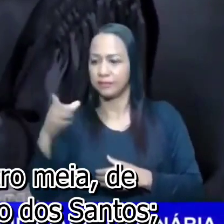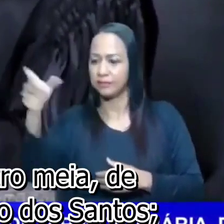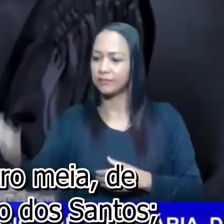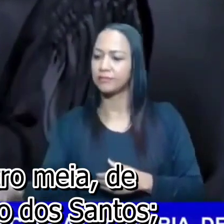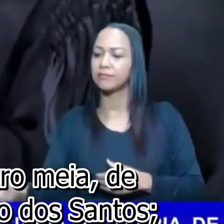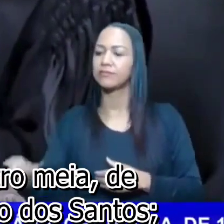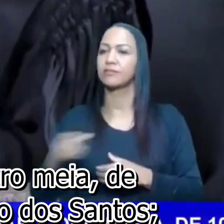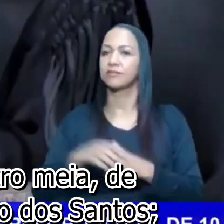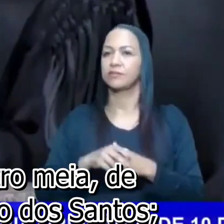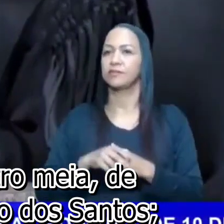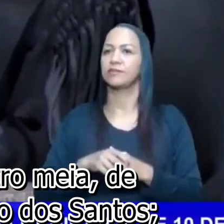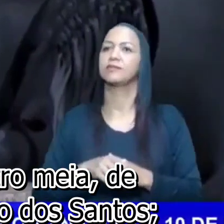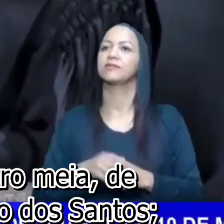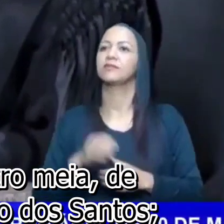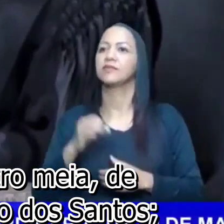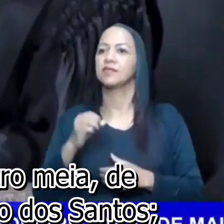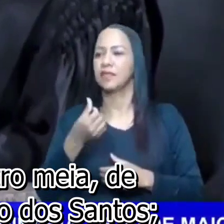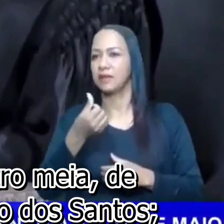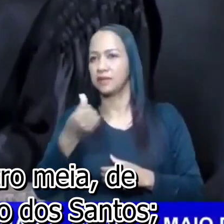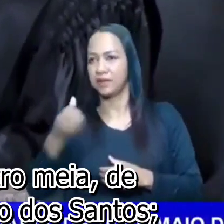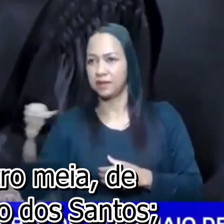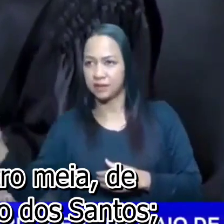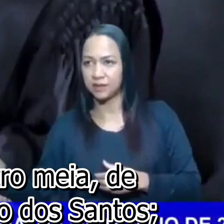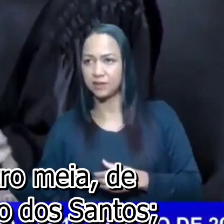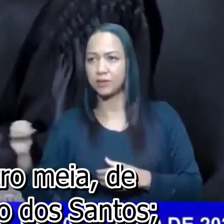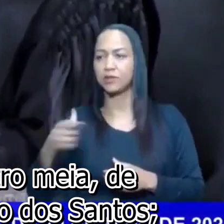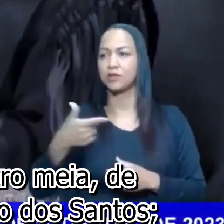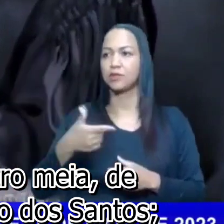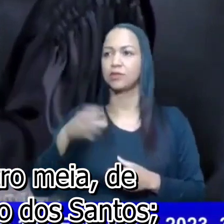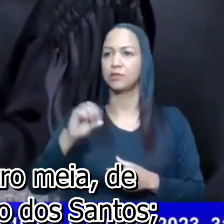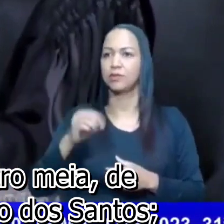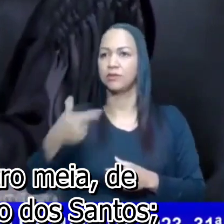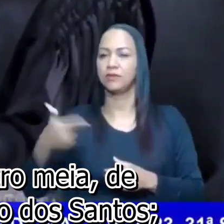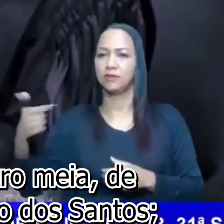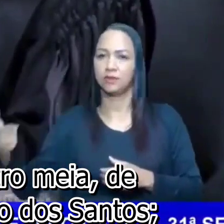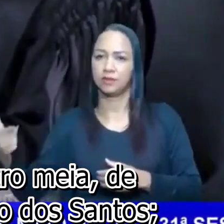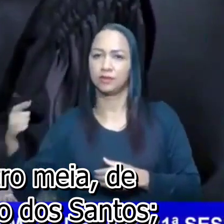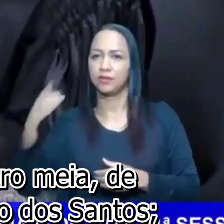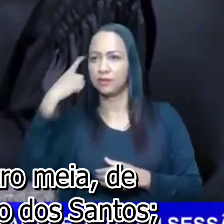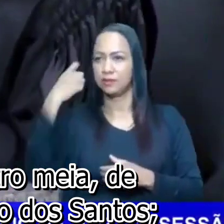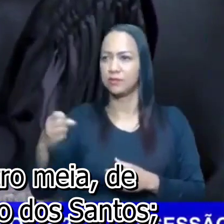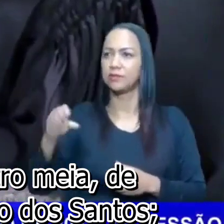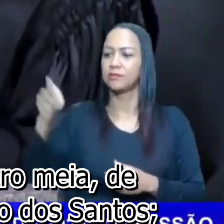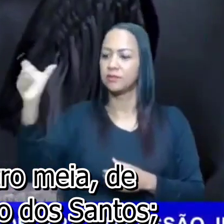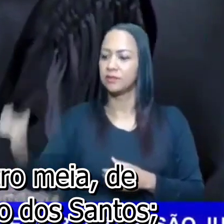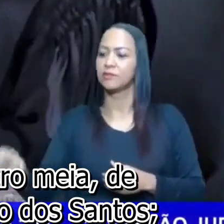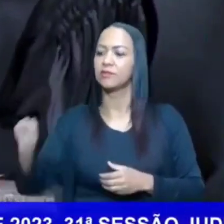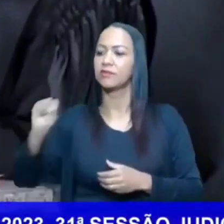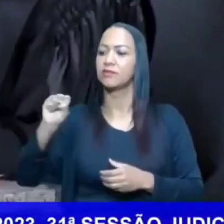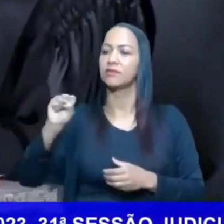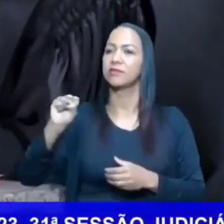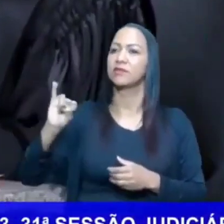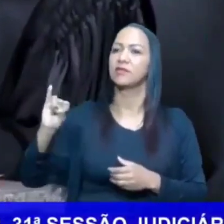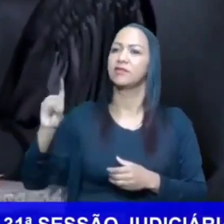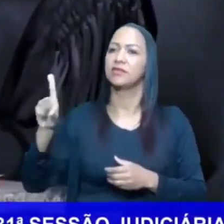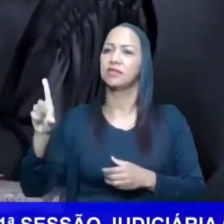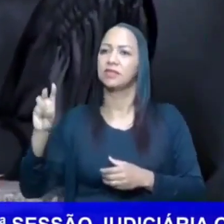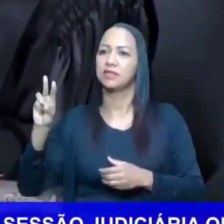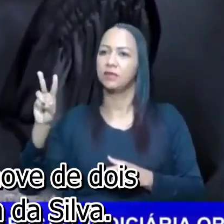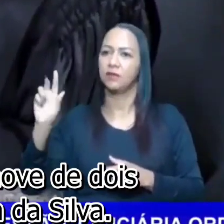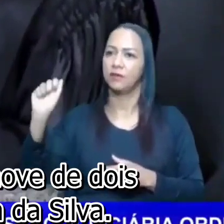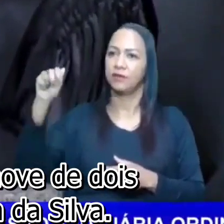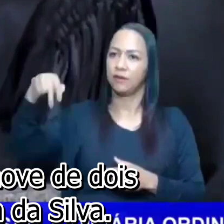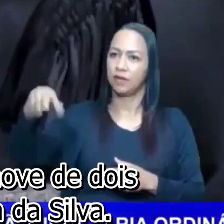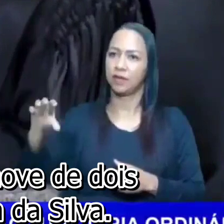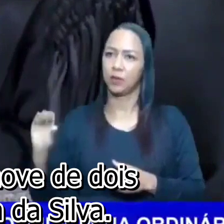A prestação de contas 060-946 de 2022, interessado Silvano do Rego Santos.